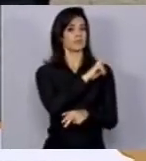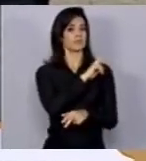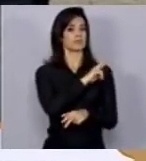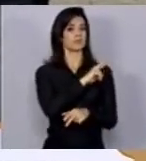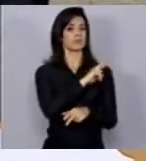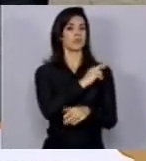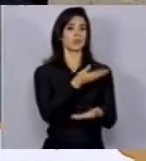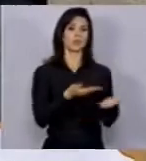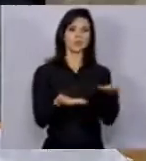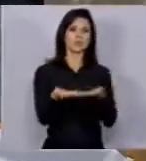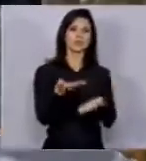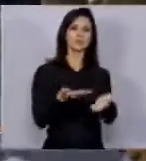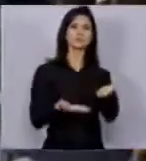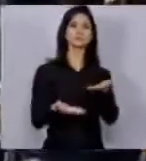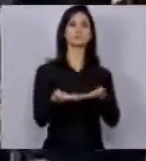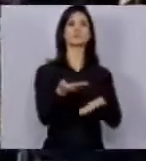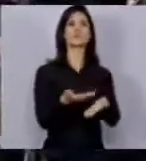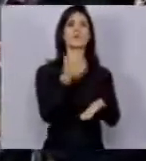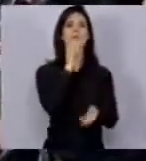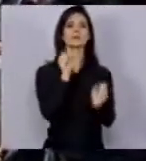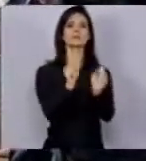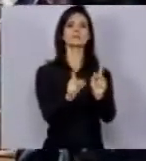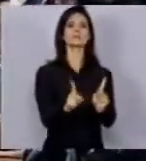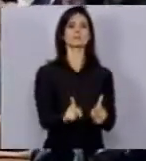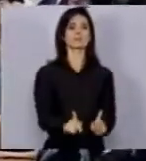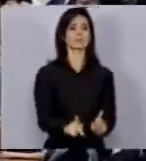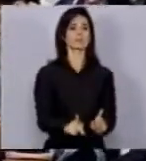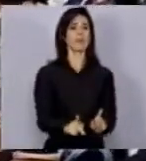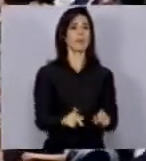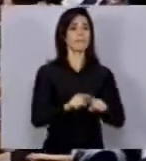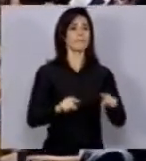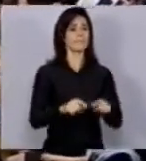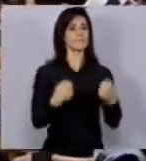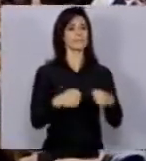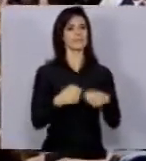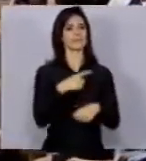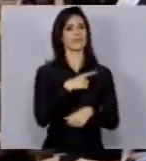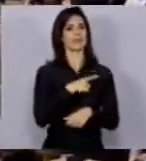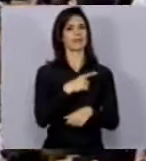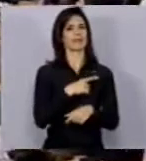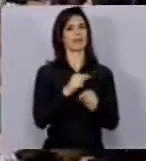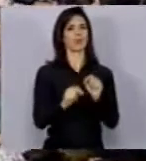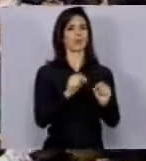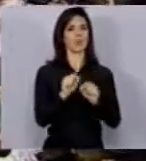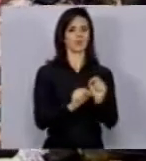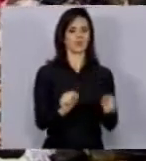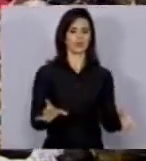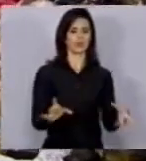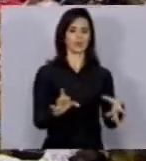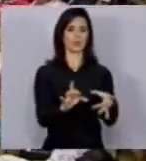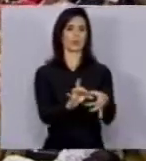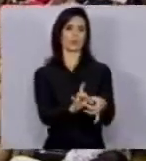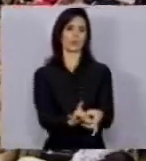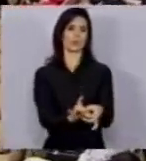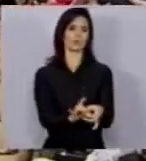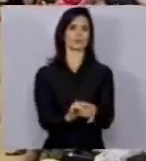nos cabe, mas só terá êxito se exercida em efetiva sintonia pelo conjunto dos